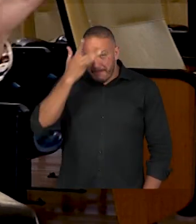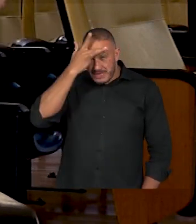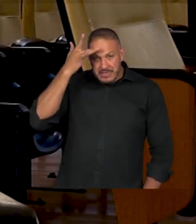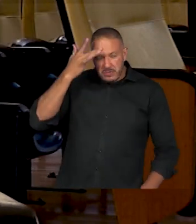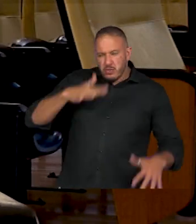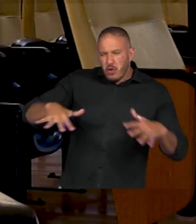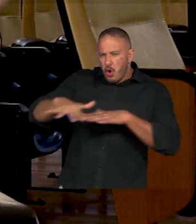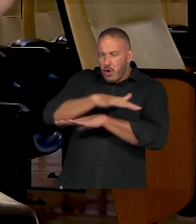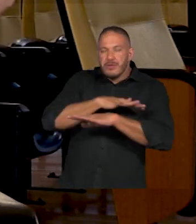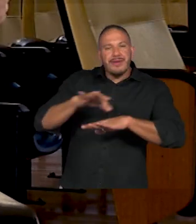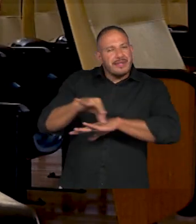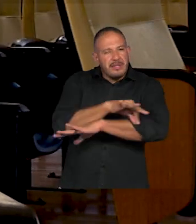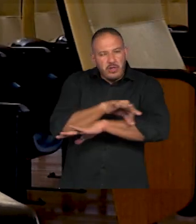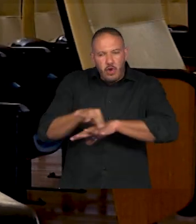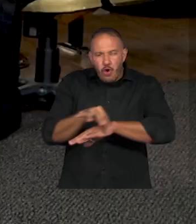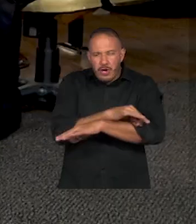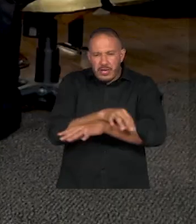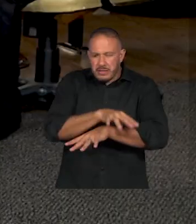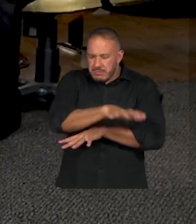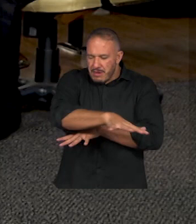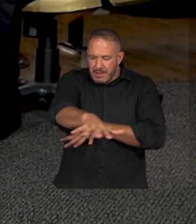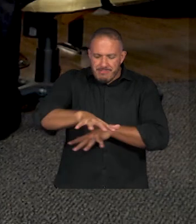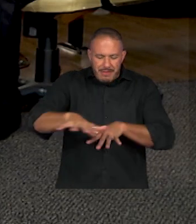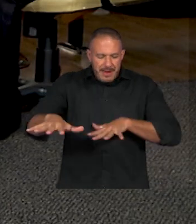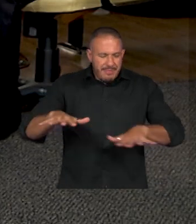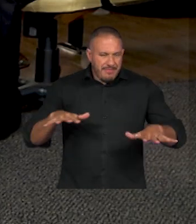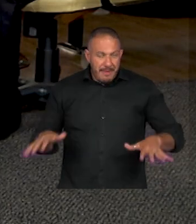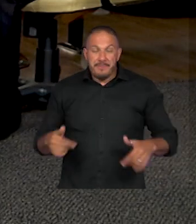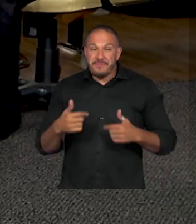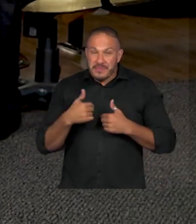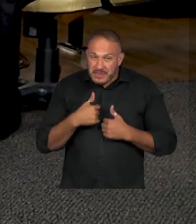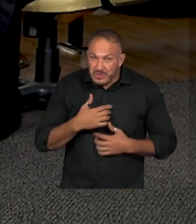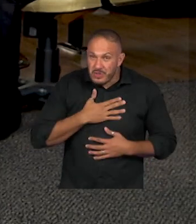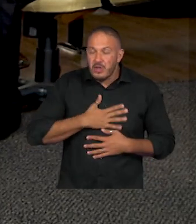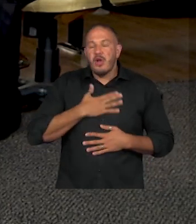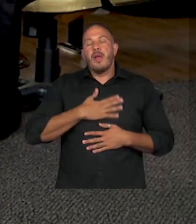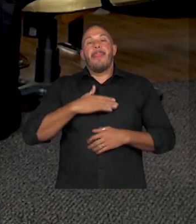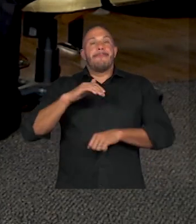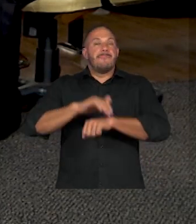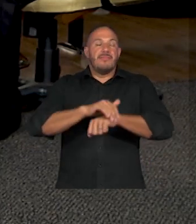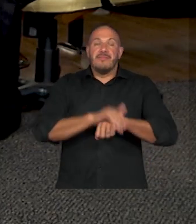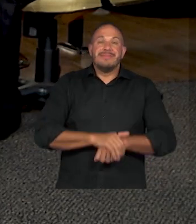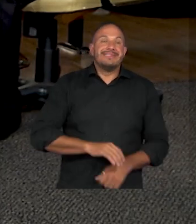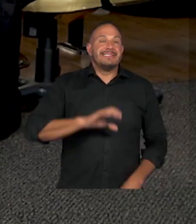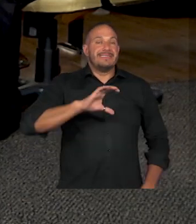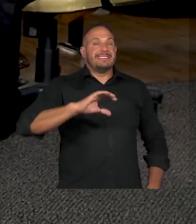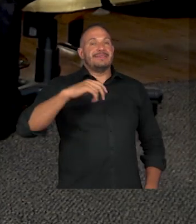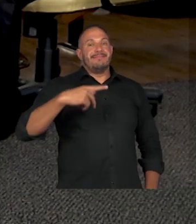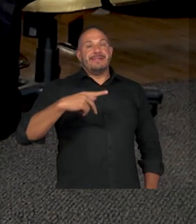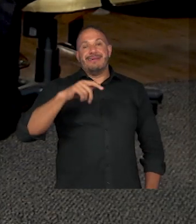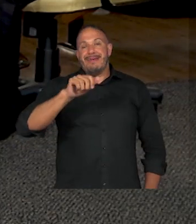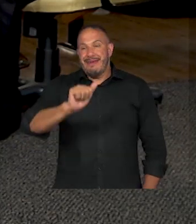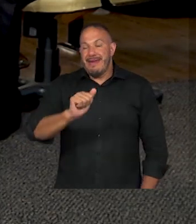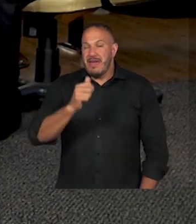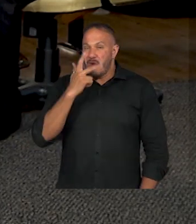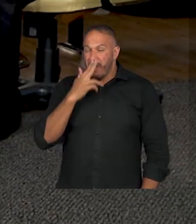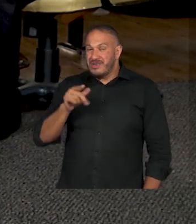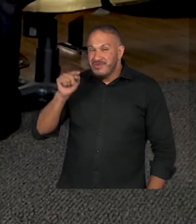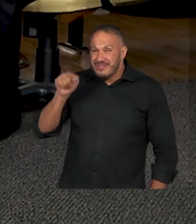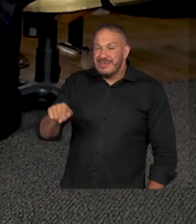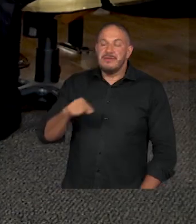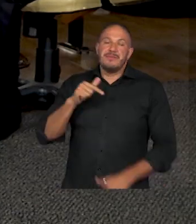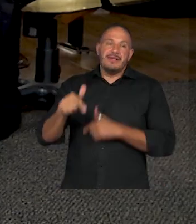né, da cidade, a parte arquitetônica. Então, eu gosto muito do trabalho da CPA, eu acho que é um trabalho muito